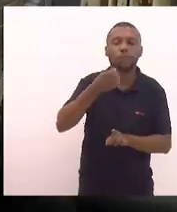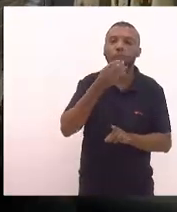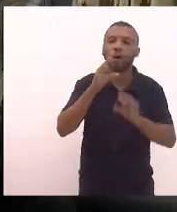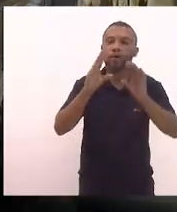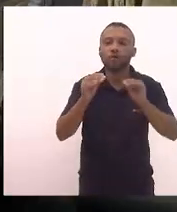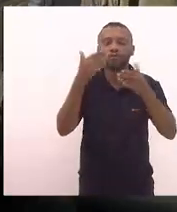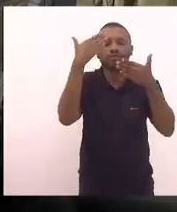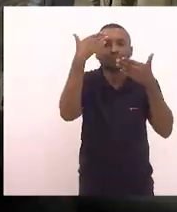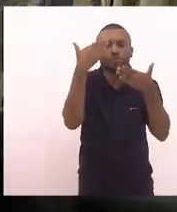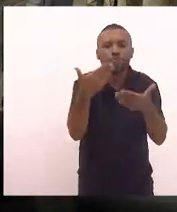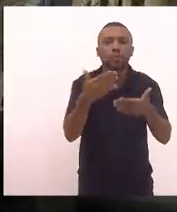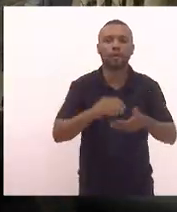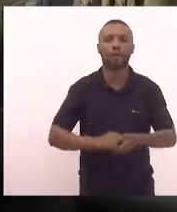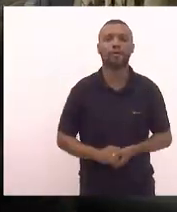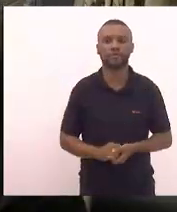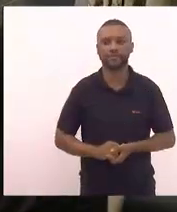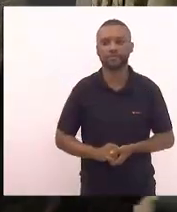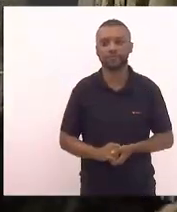muito obrigado.